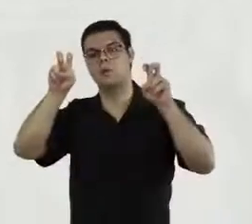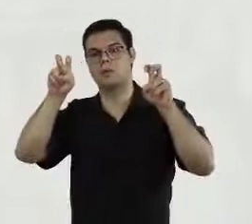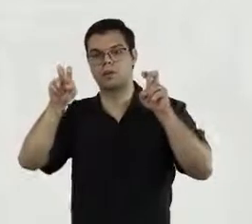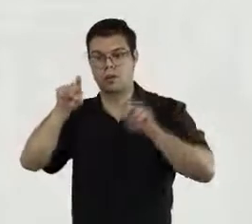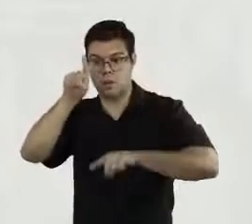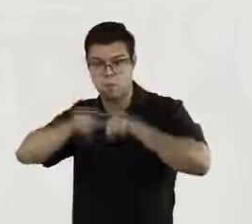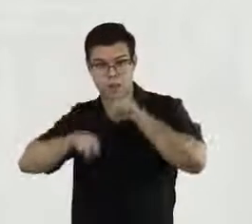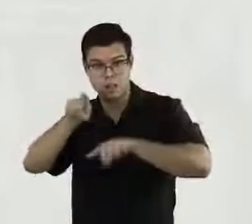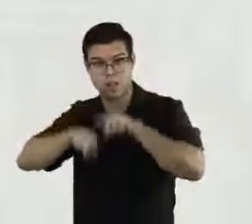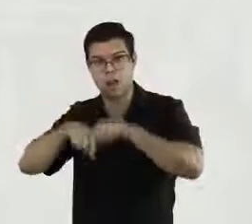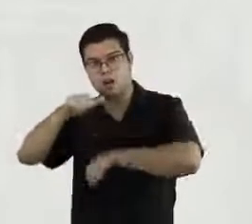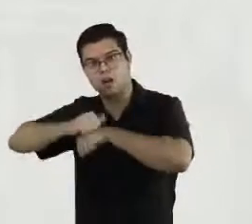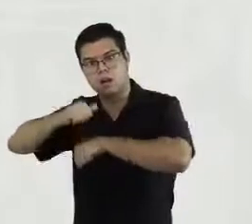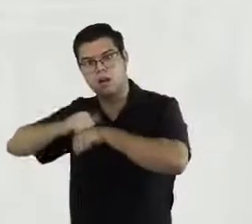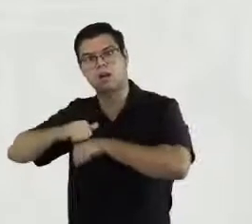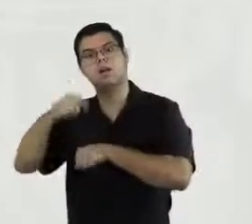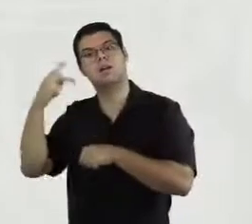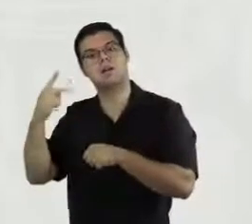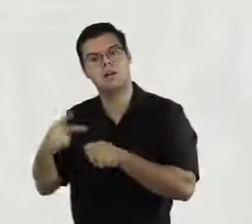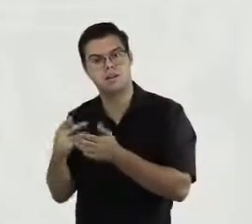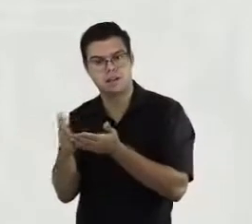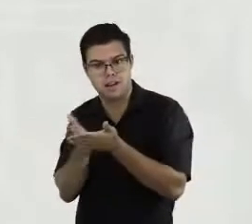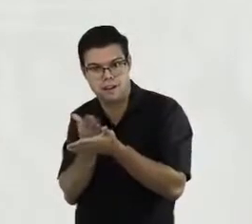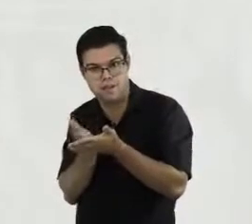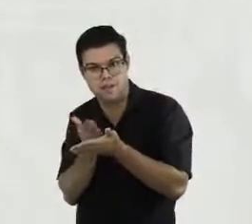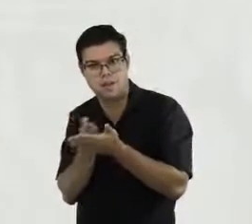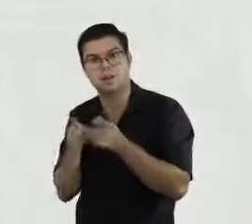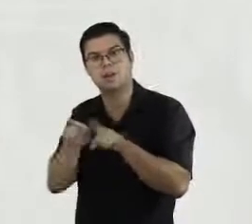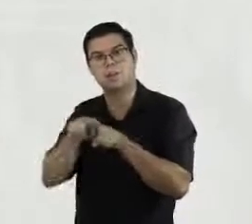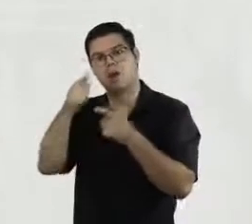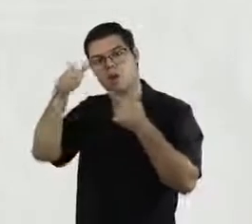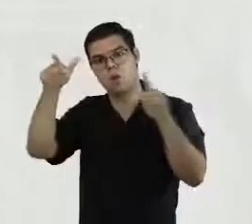livro e de outros documentos gráficos.